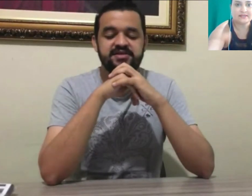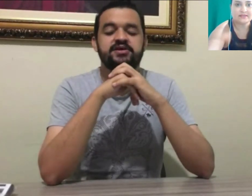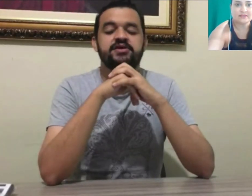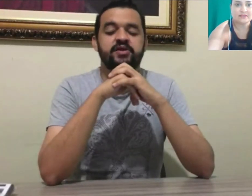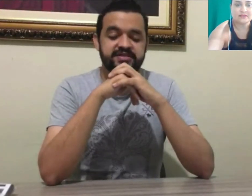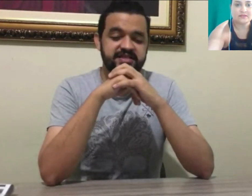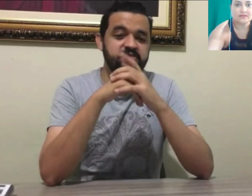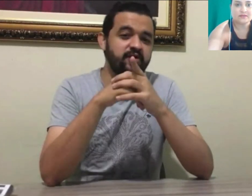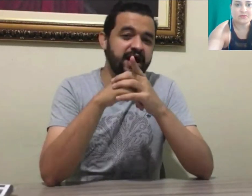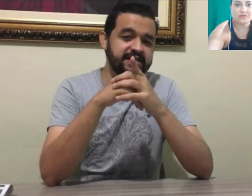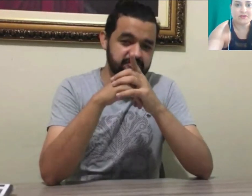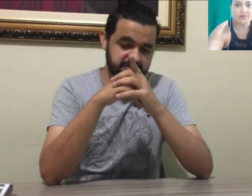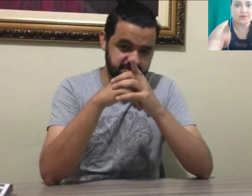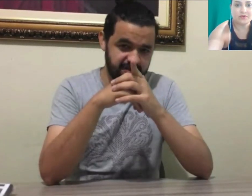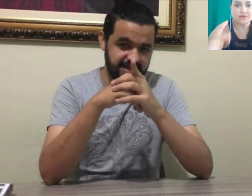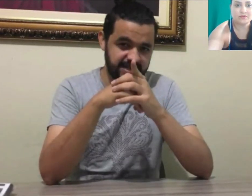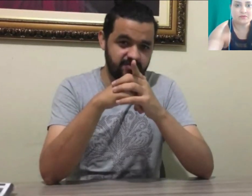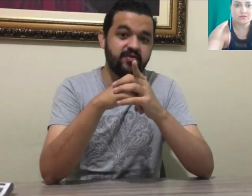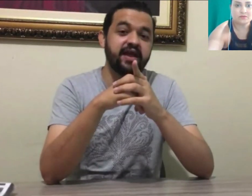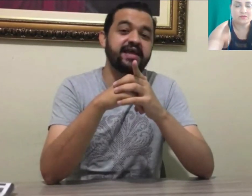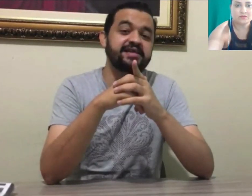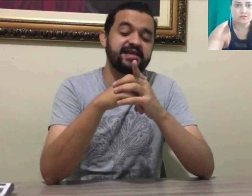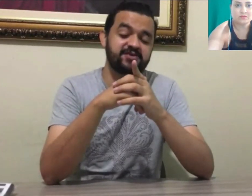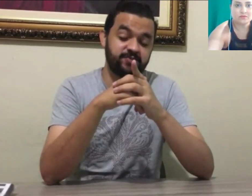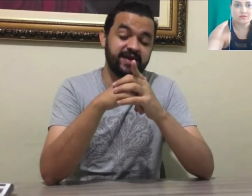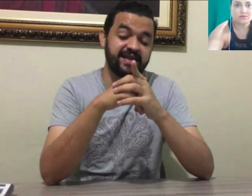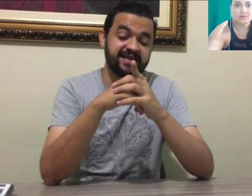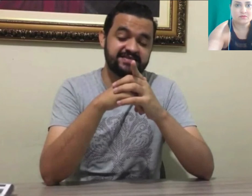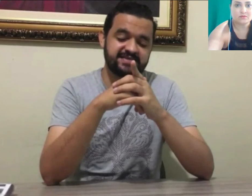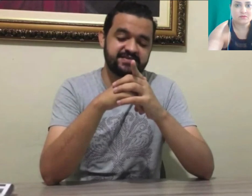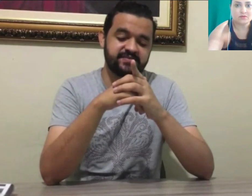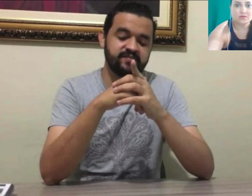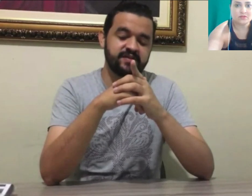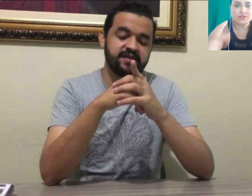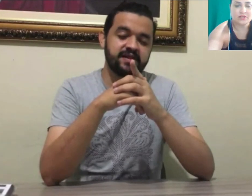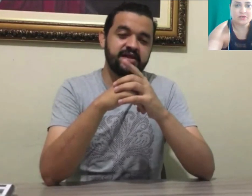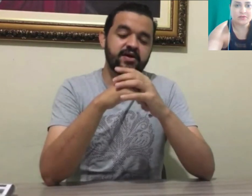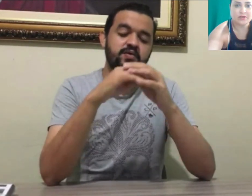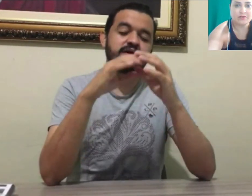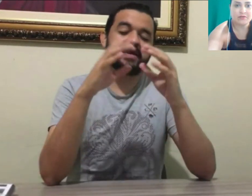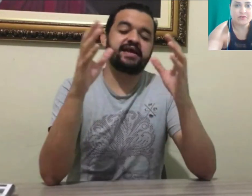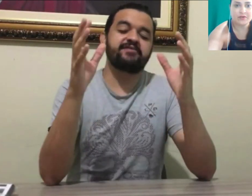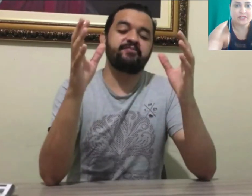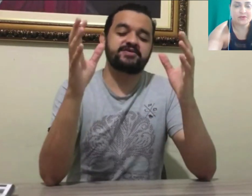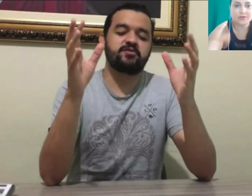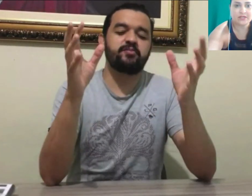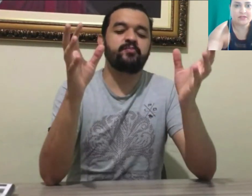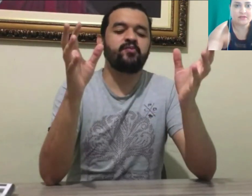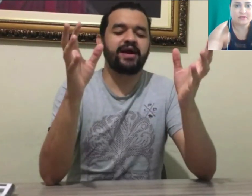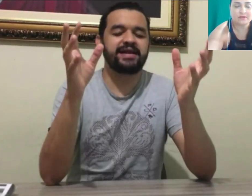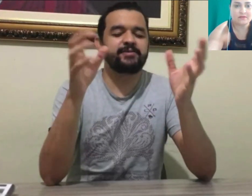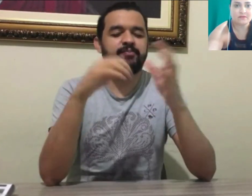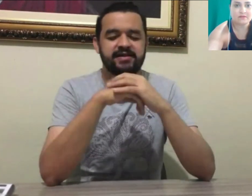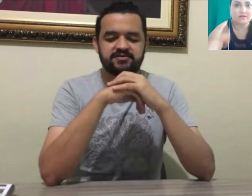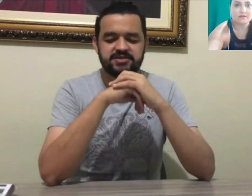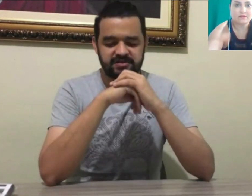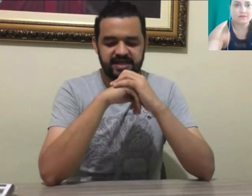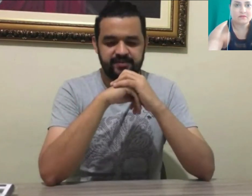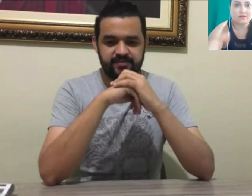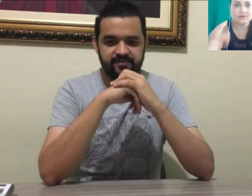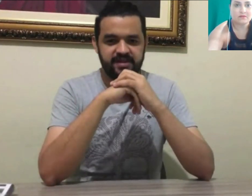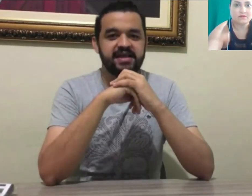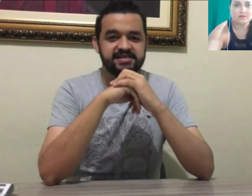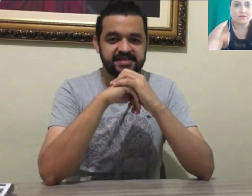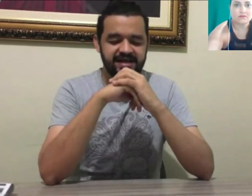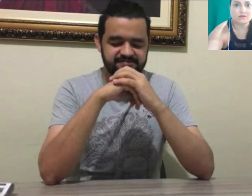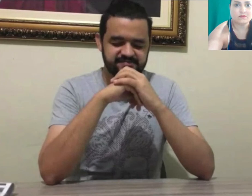nós, torcendo por cada um dos seus colegas, com quem ele teve experiências, com quem ele passou uma grande parte do seu